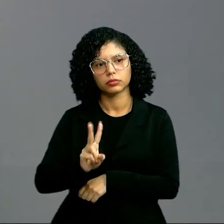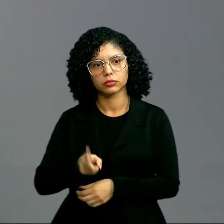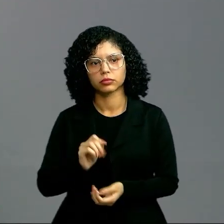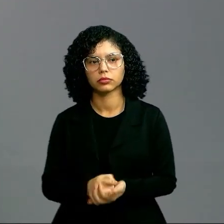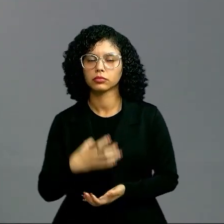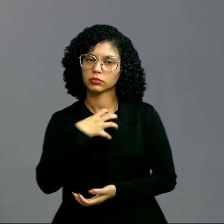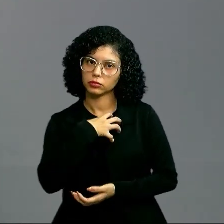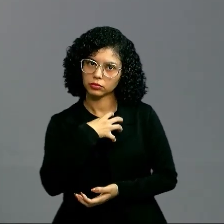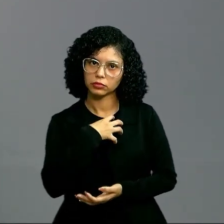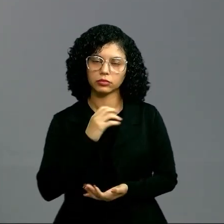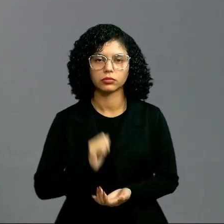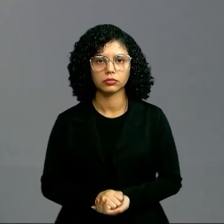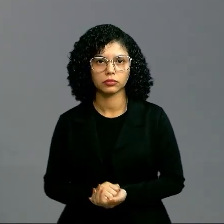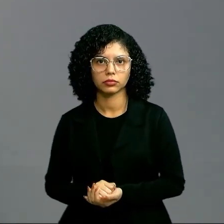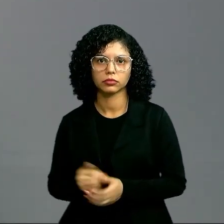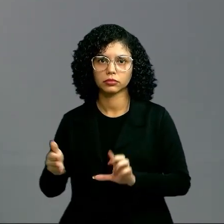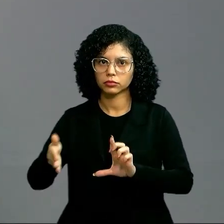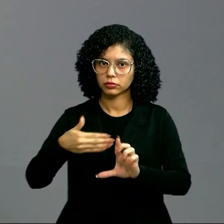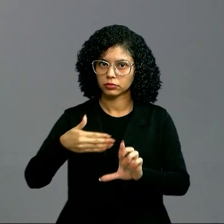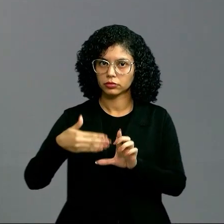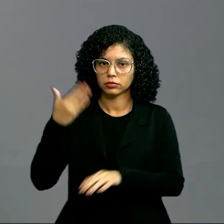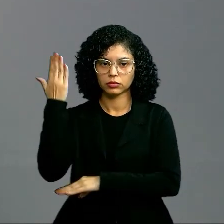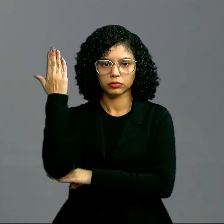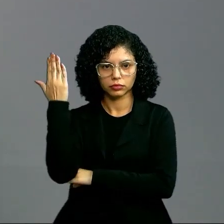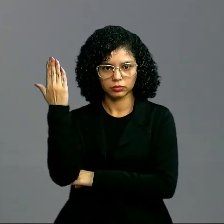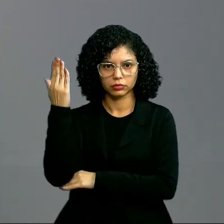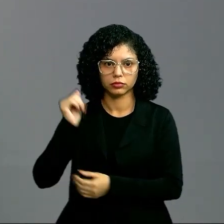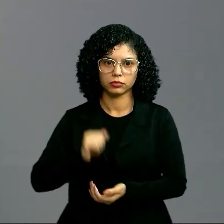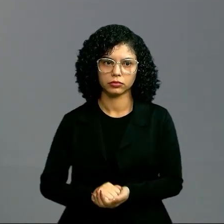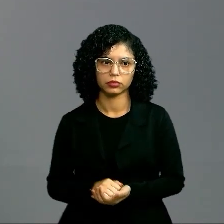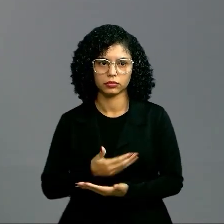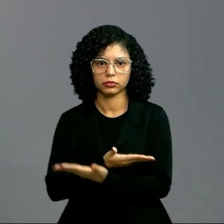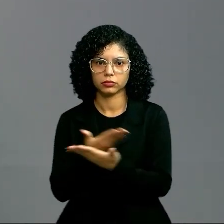esses momentos. Acessem a plataforma